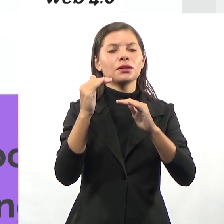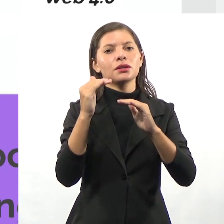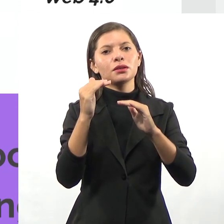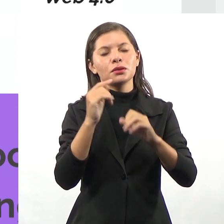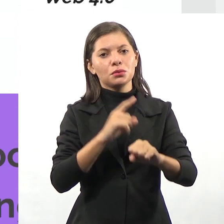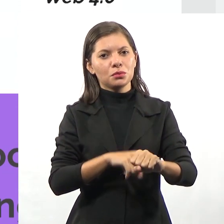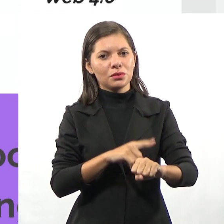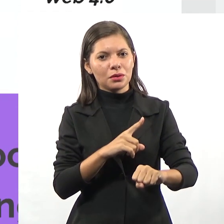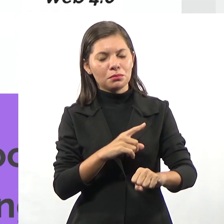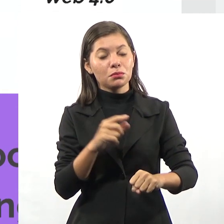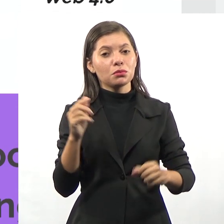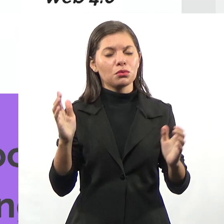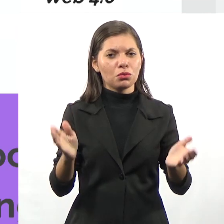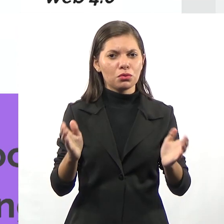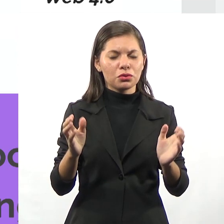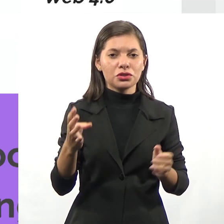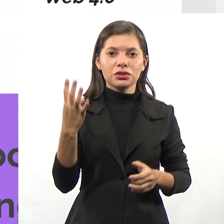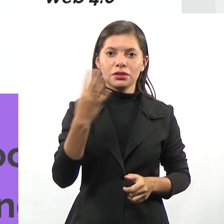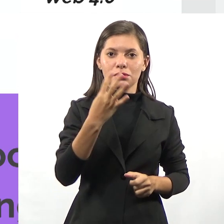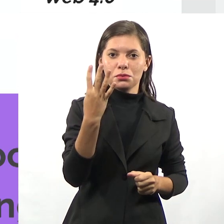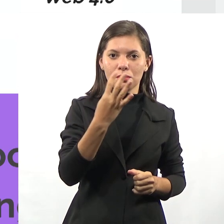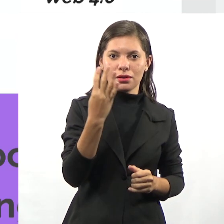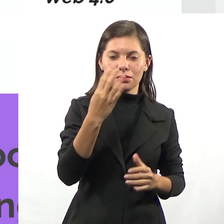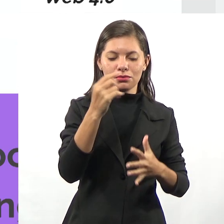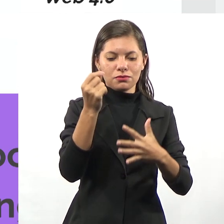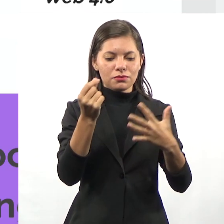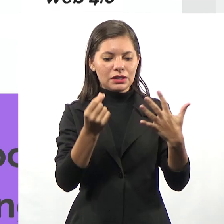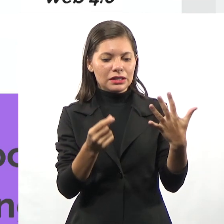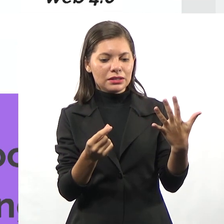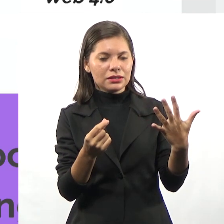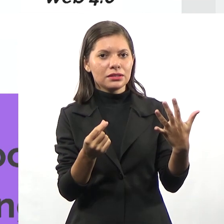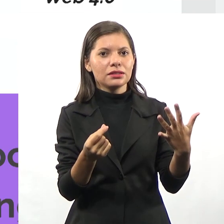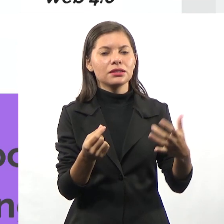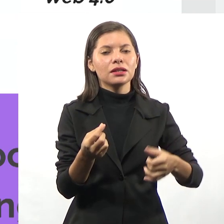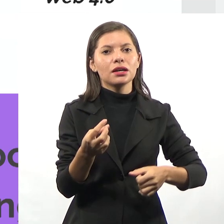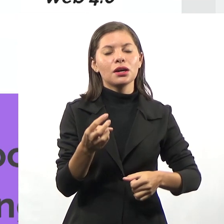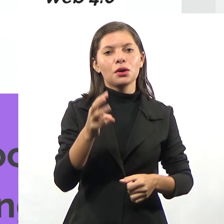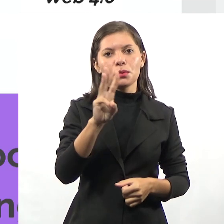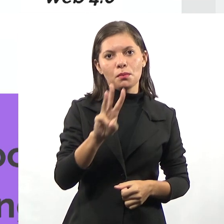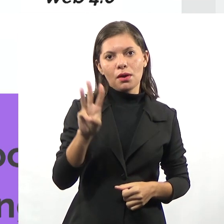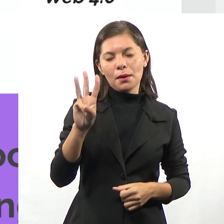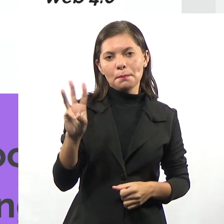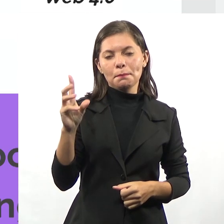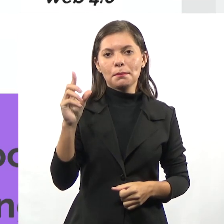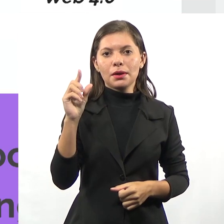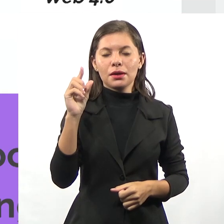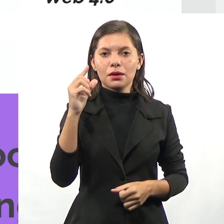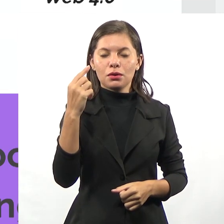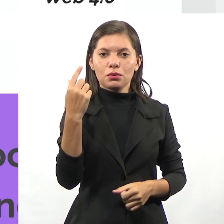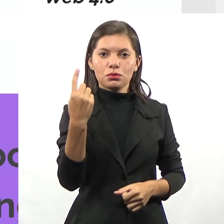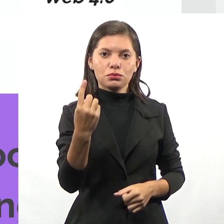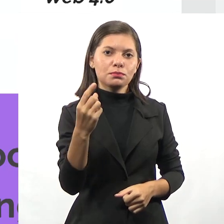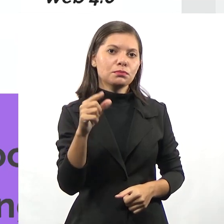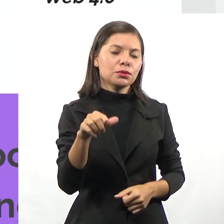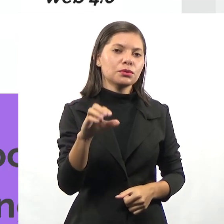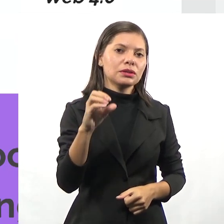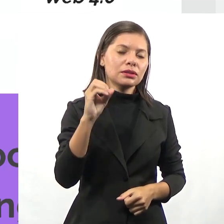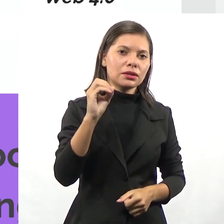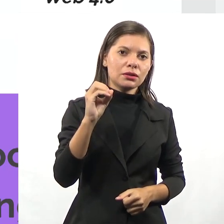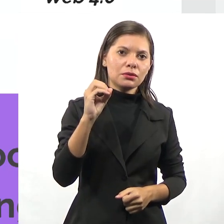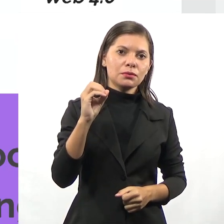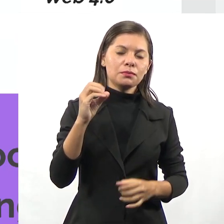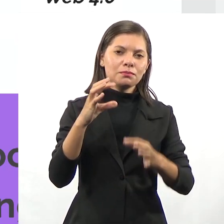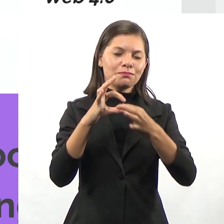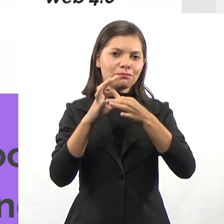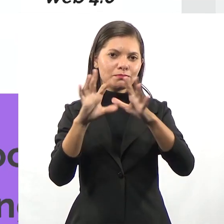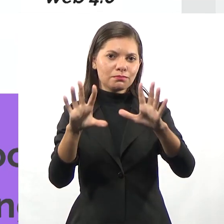Hoje temos 4 fases, uma em construção, que é a Web 1.0, que tinha como foco a